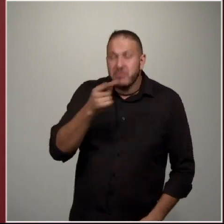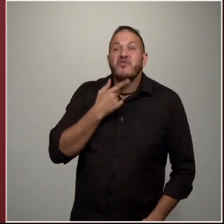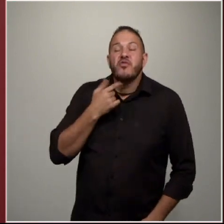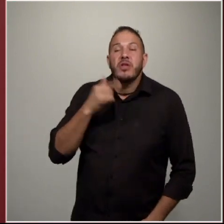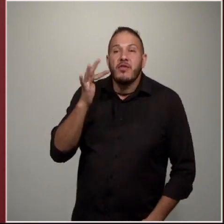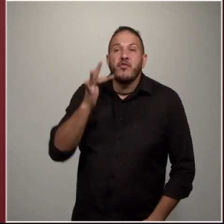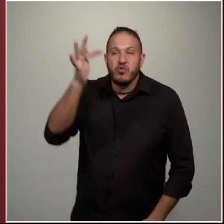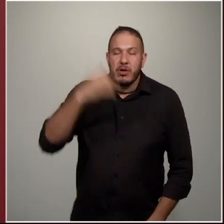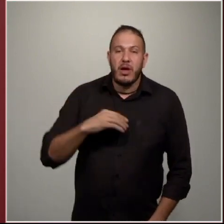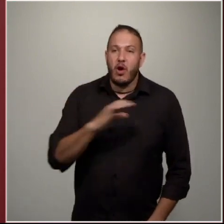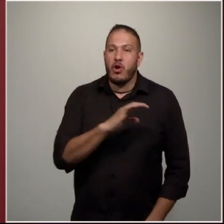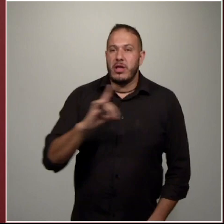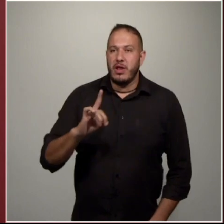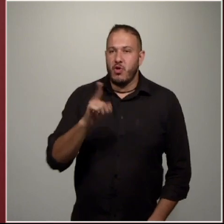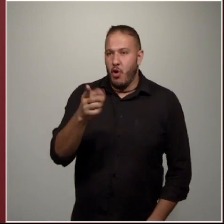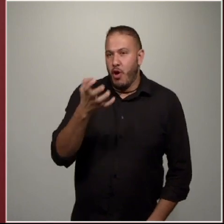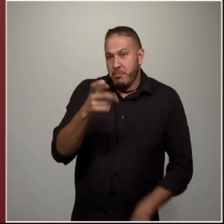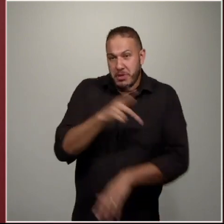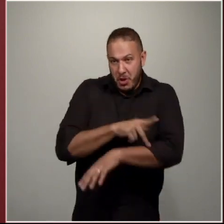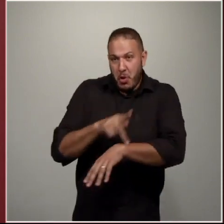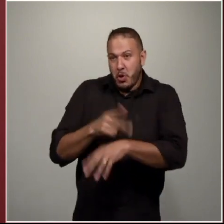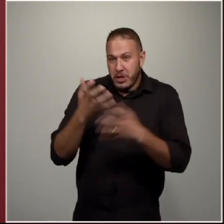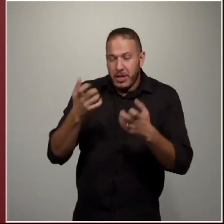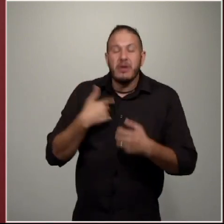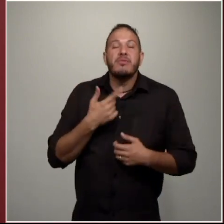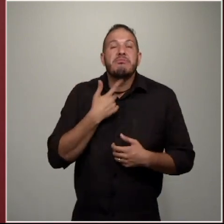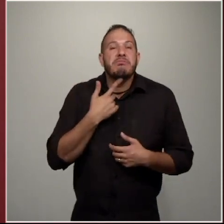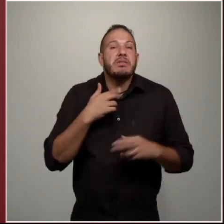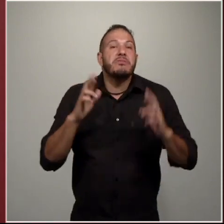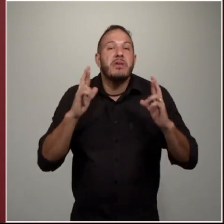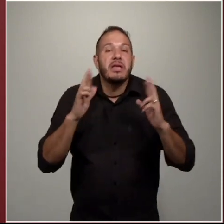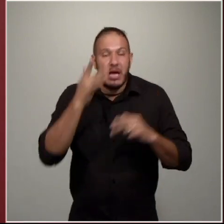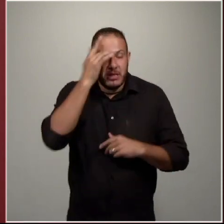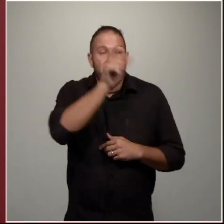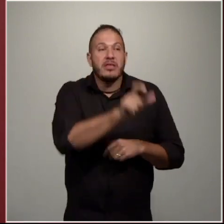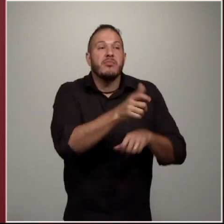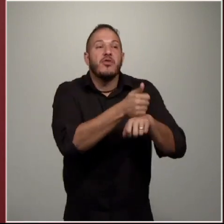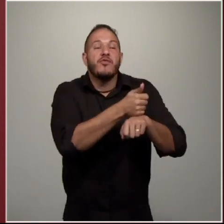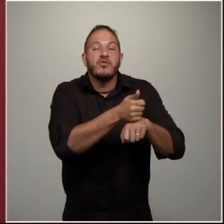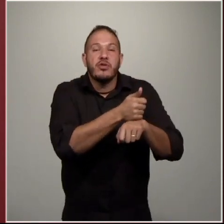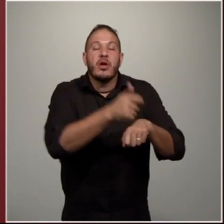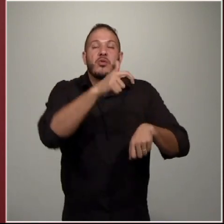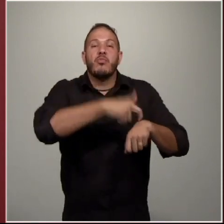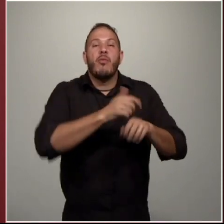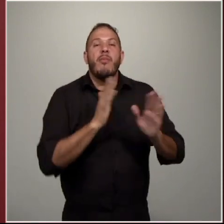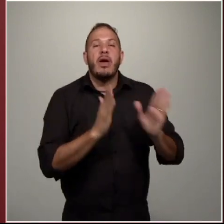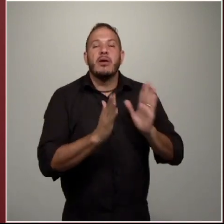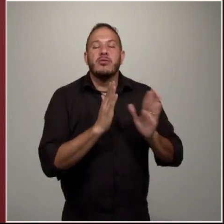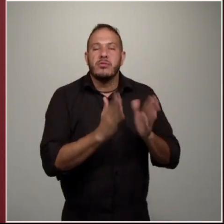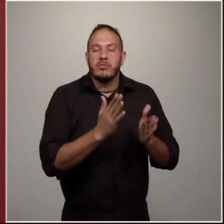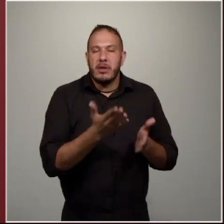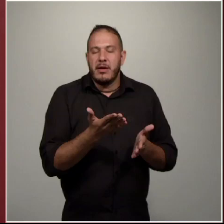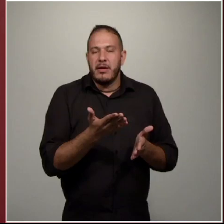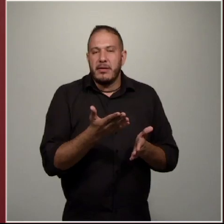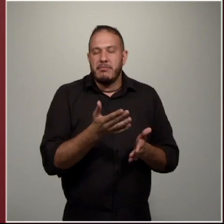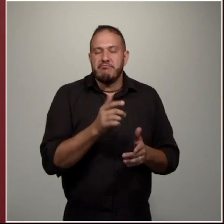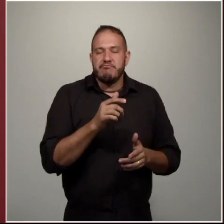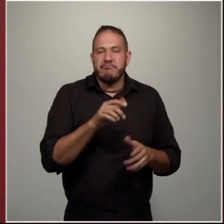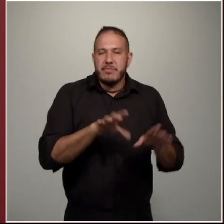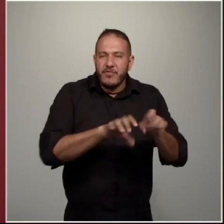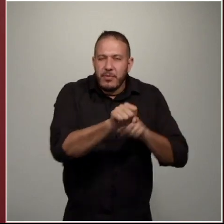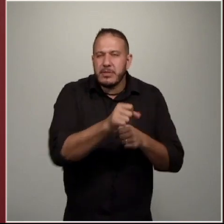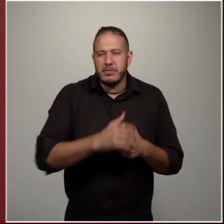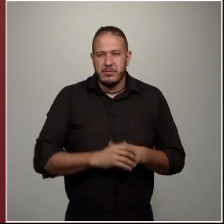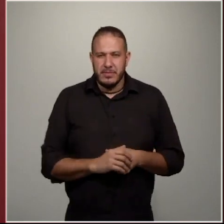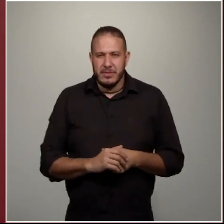coordenador é pedagógico que devo esperar desse profissional na docência é eu acho que uma dor